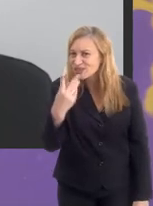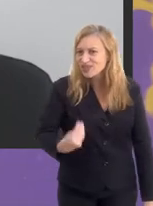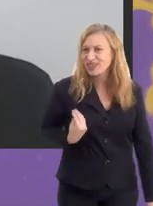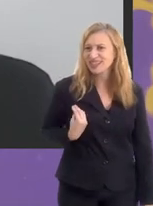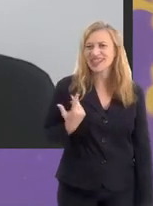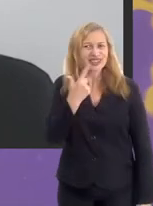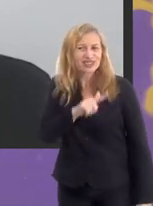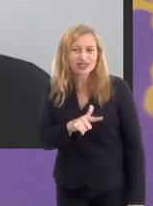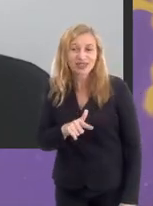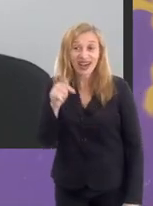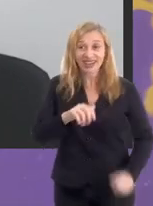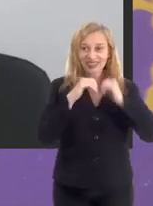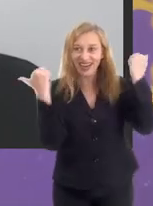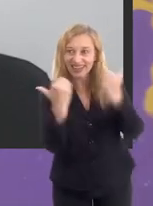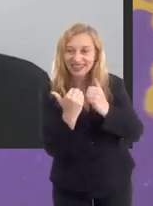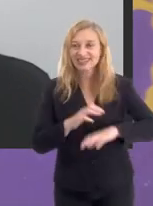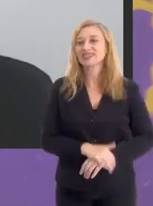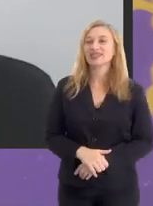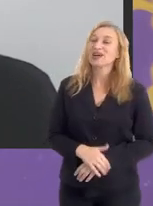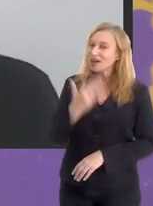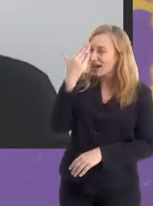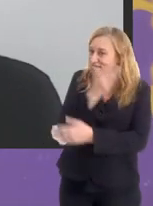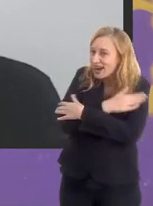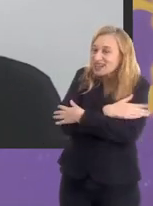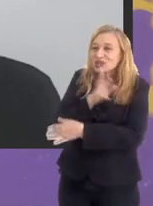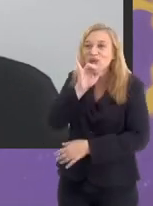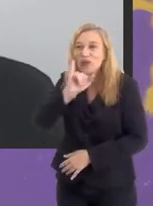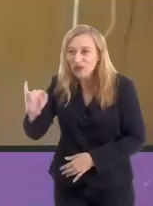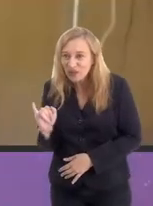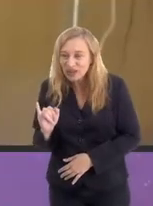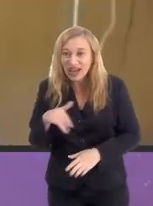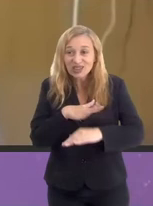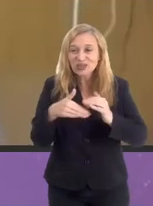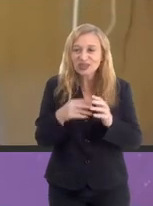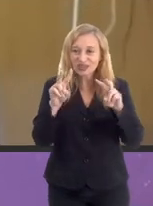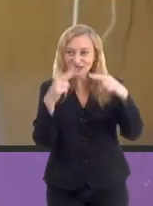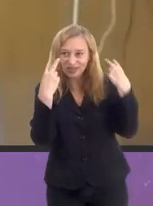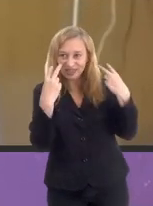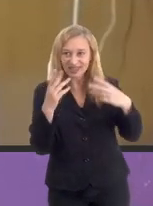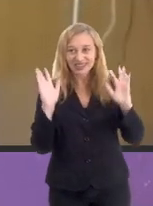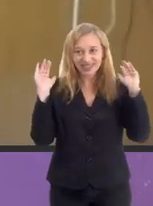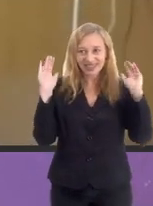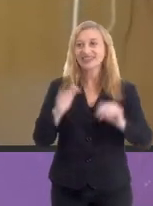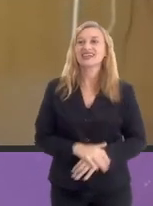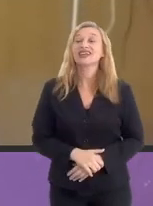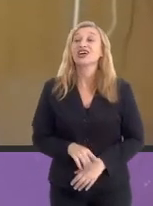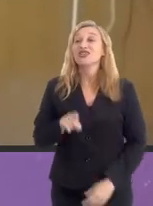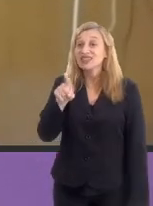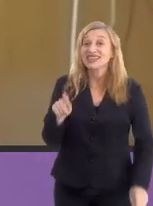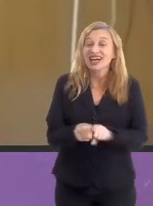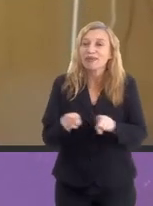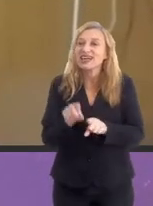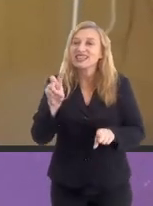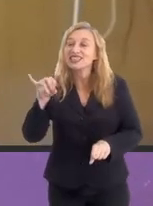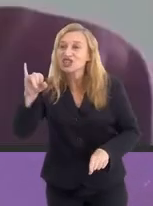Rafael Muito obrigado pela sua presença mais uma vez aqui no Arena um abração você Rua e o basquete a todos estamos assistindo até a